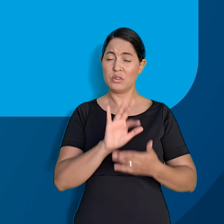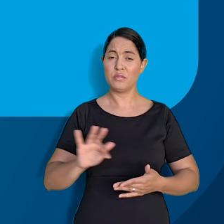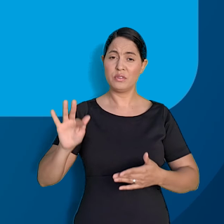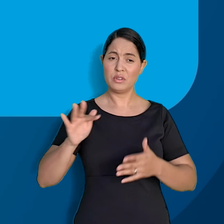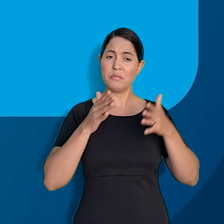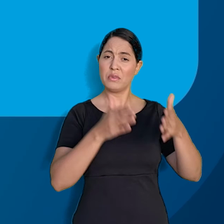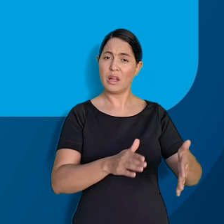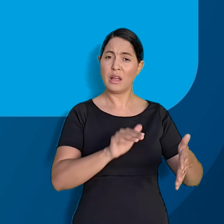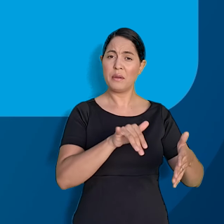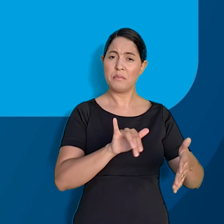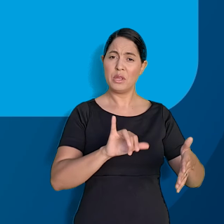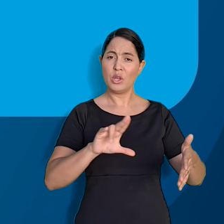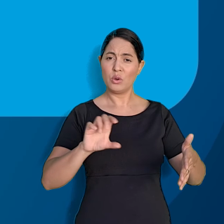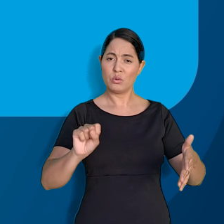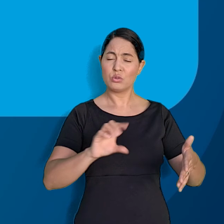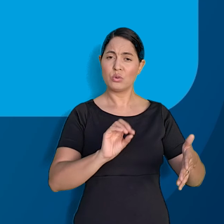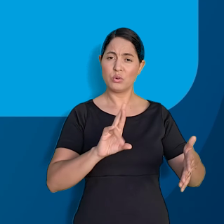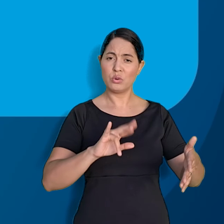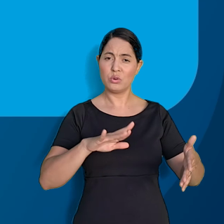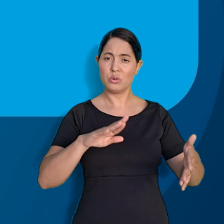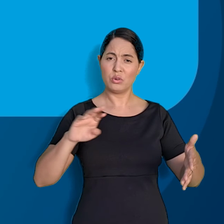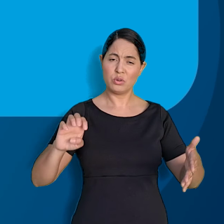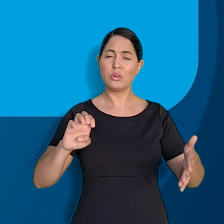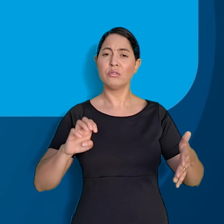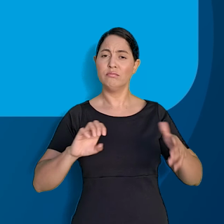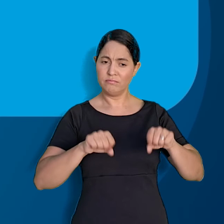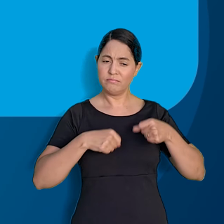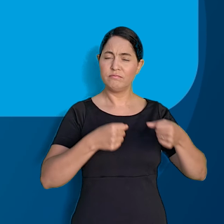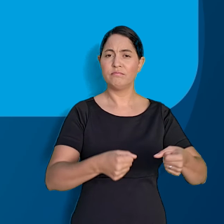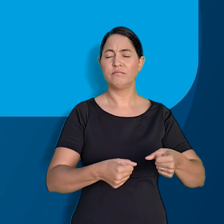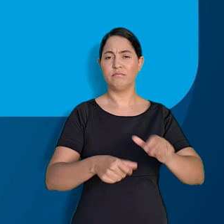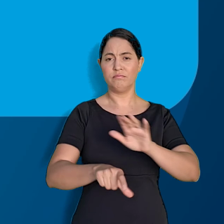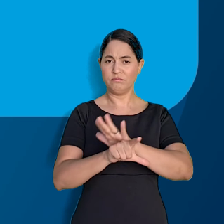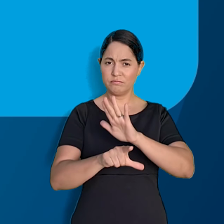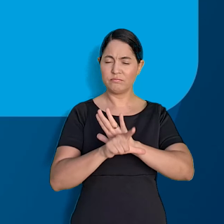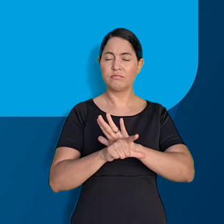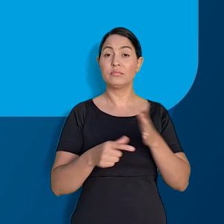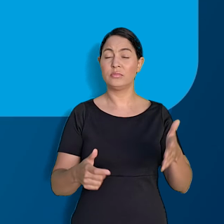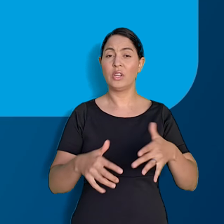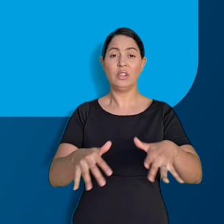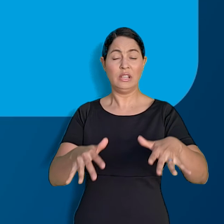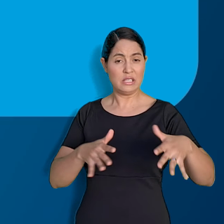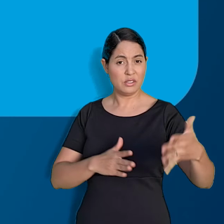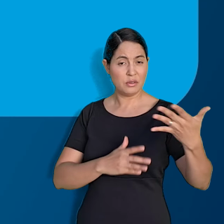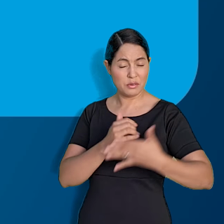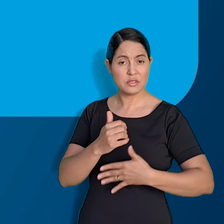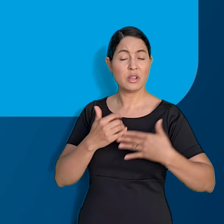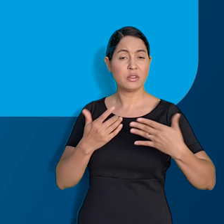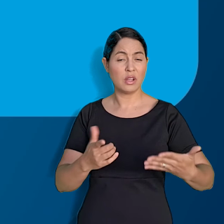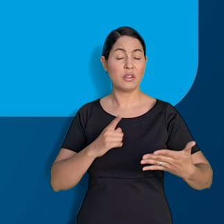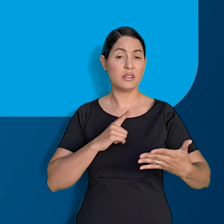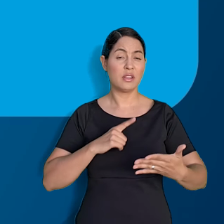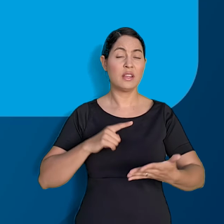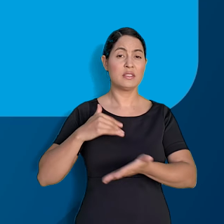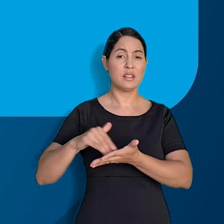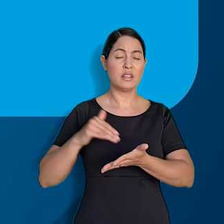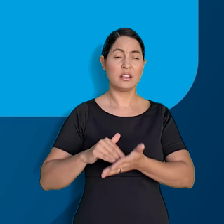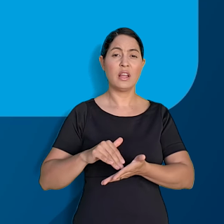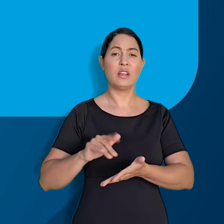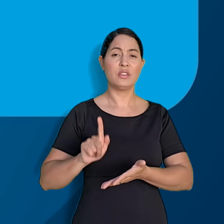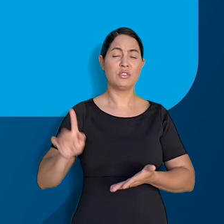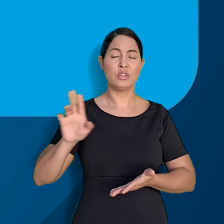nas ações em defesa da constitucionalidade da norma. Na sessão de aprovação, a secretária-geral do Conselho Federal da OAB,